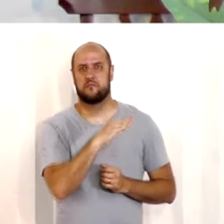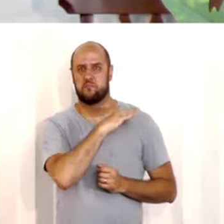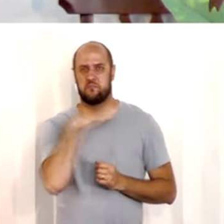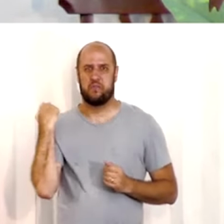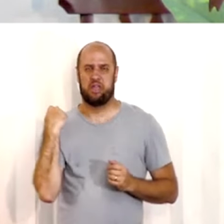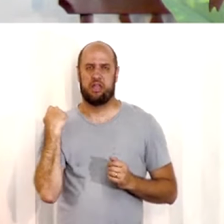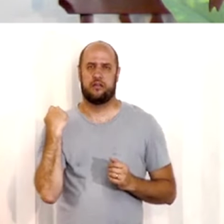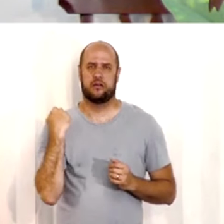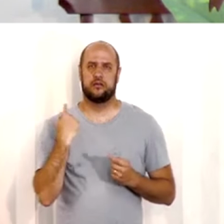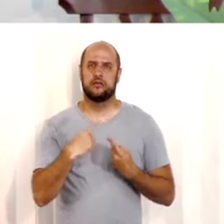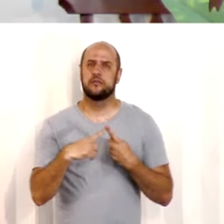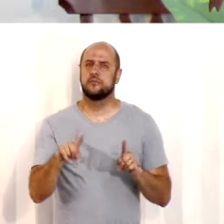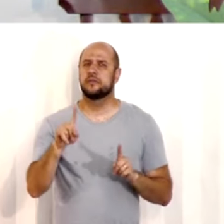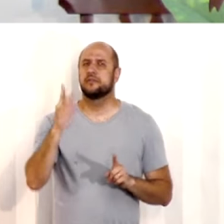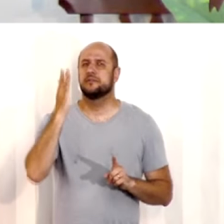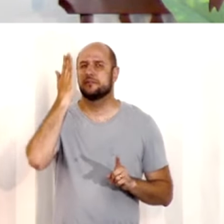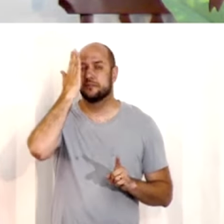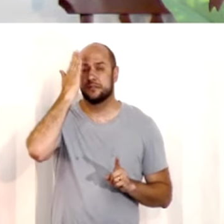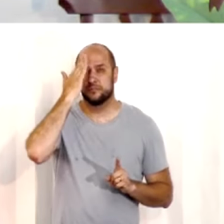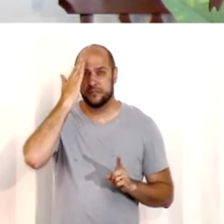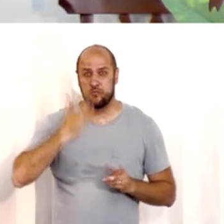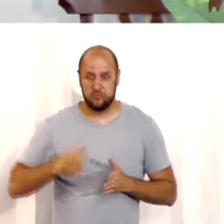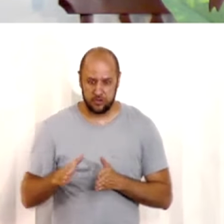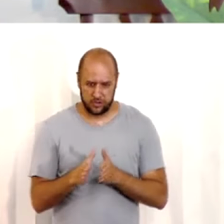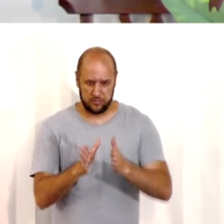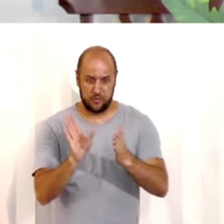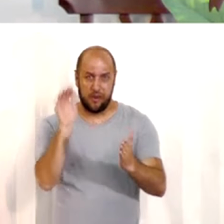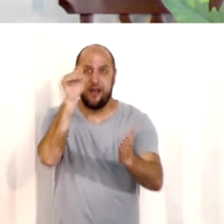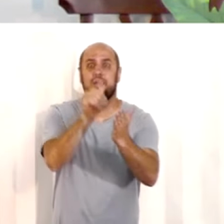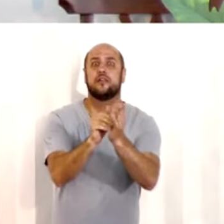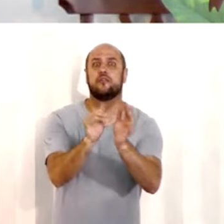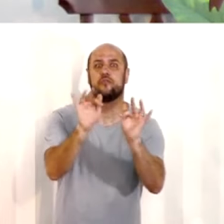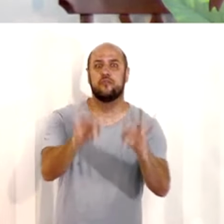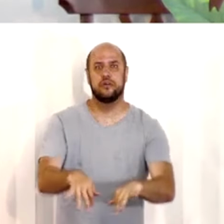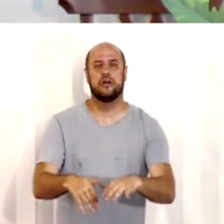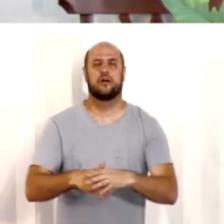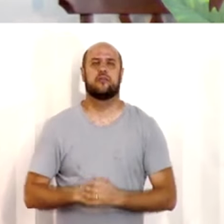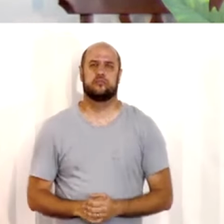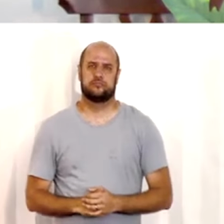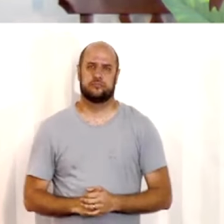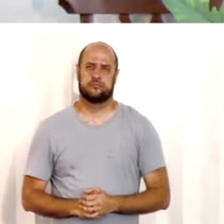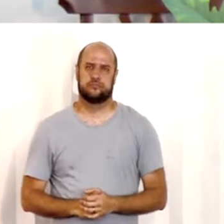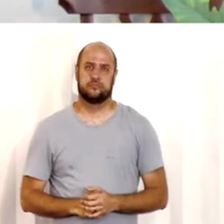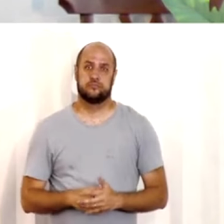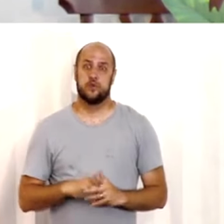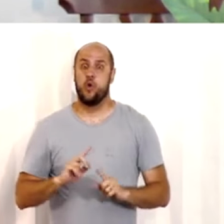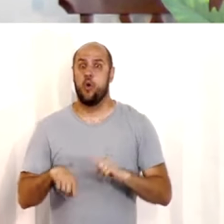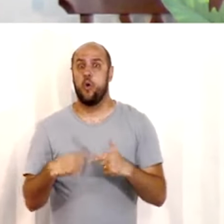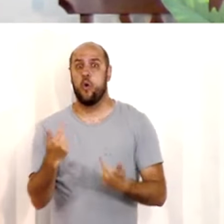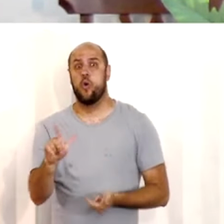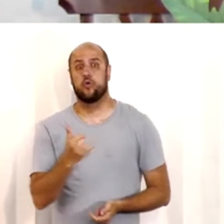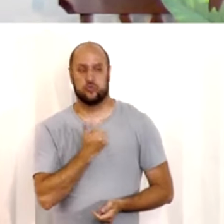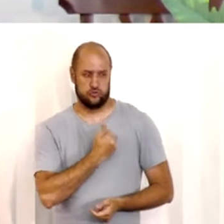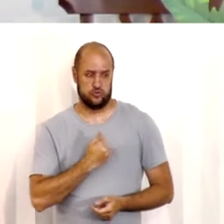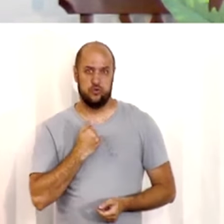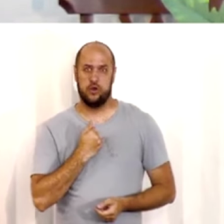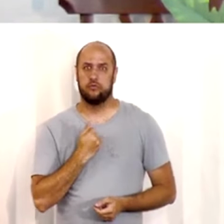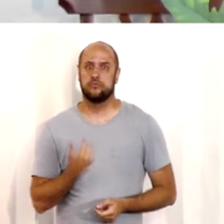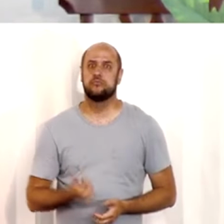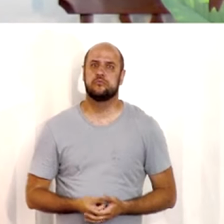Mas vai até o final. Que dizer do outro João, o apóstolo, que não teve sua cabeça